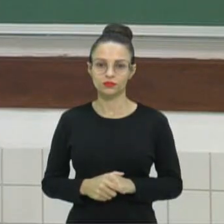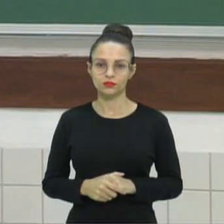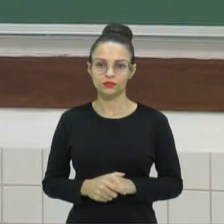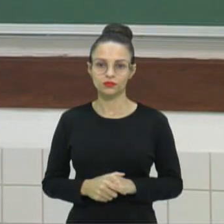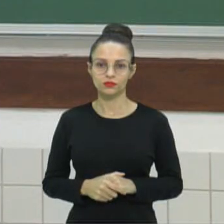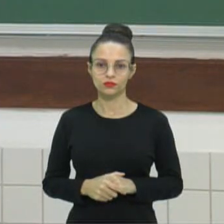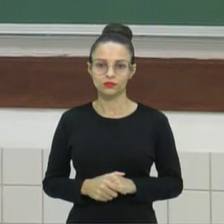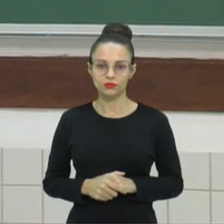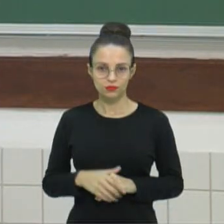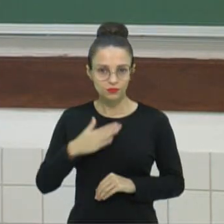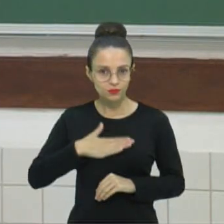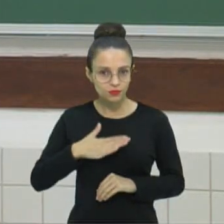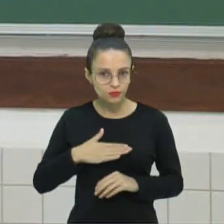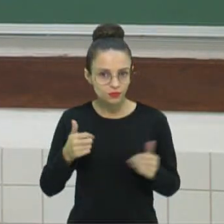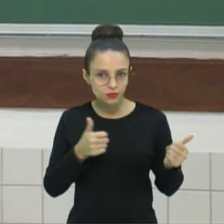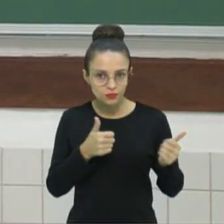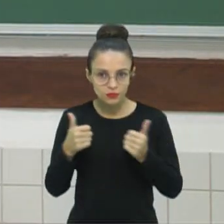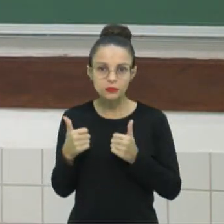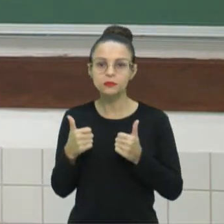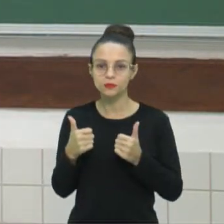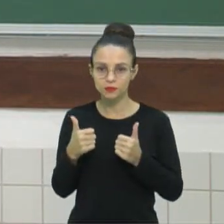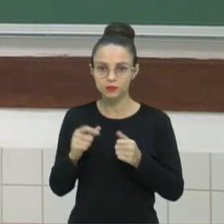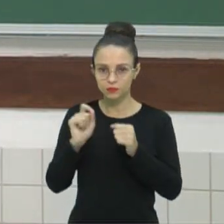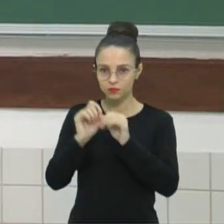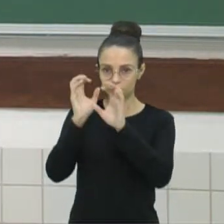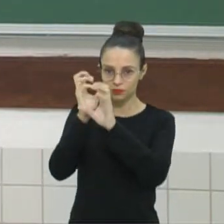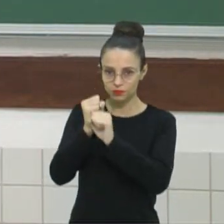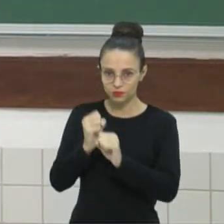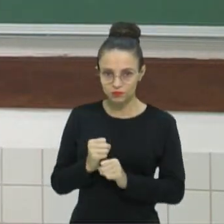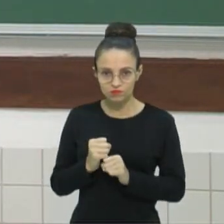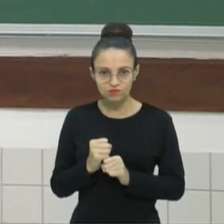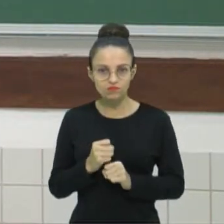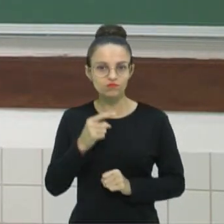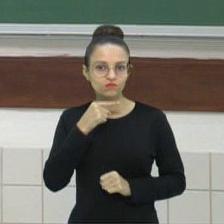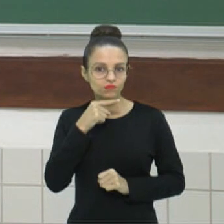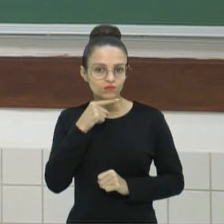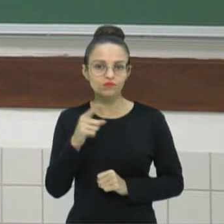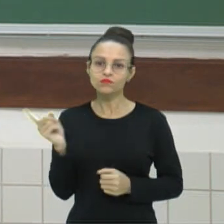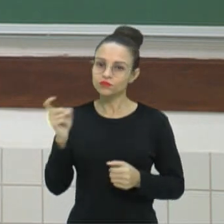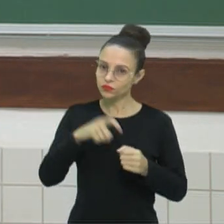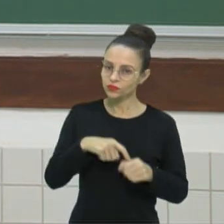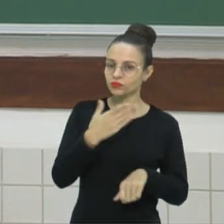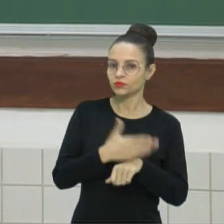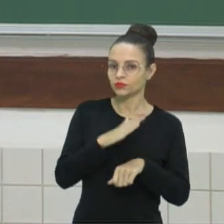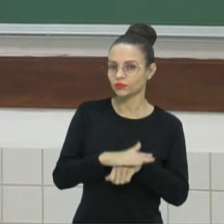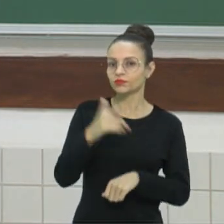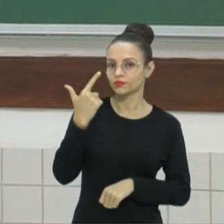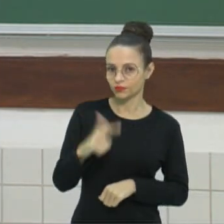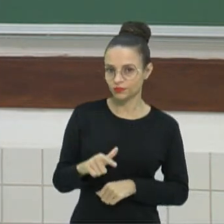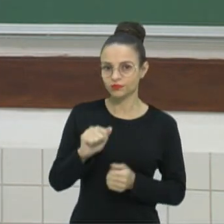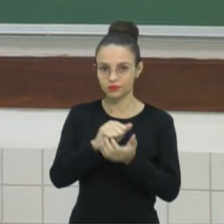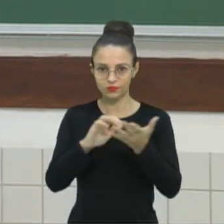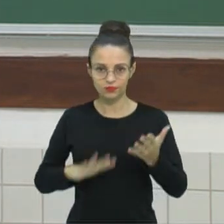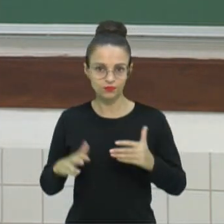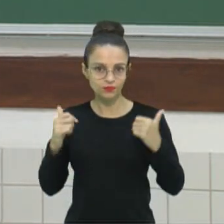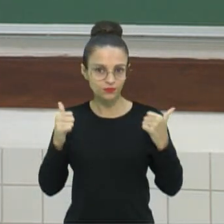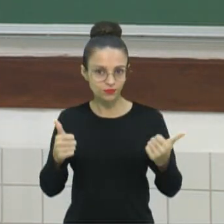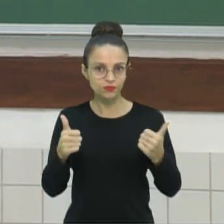corretas. Tranquilo aí, pessoal? Fez os cálculos, qualquer coisa, retoma, refaça o exercício aí.